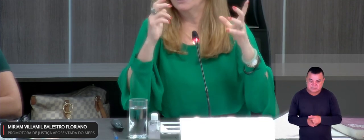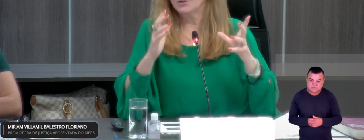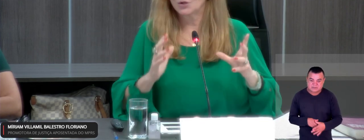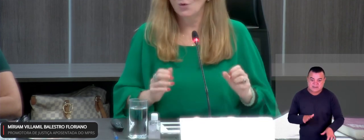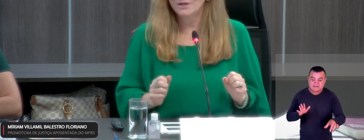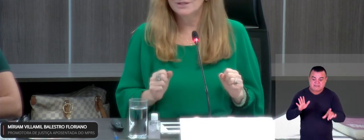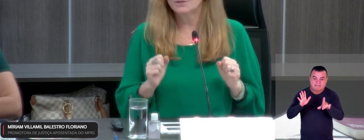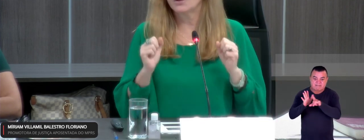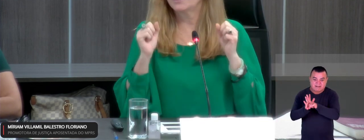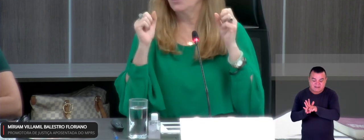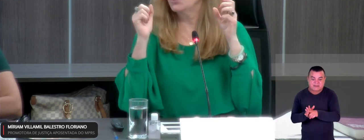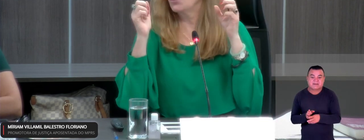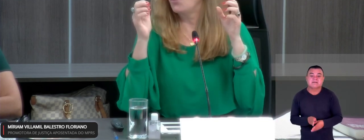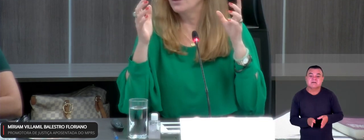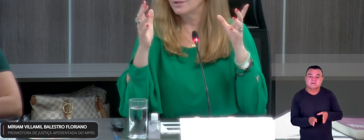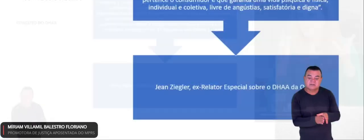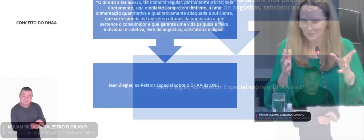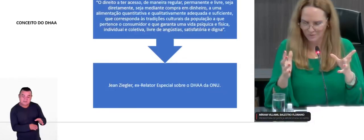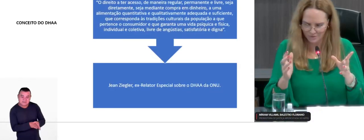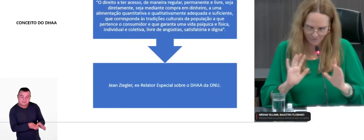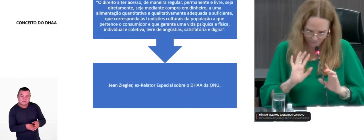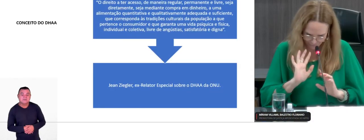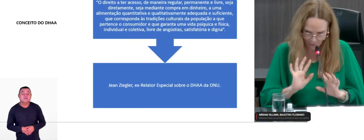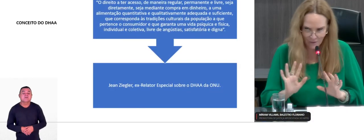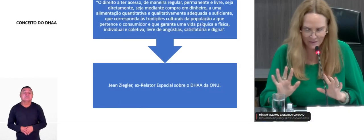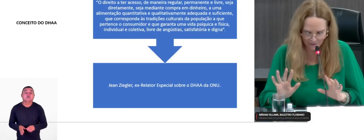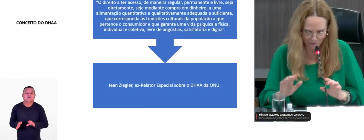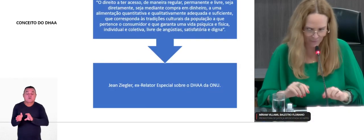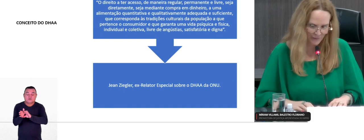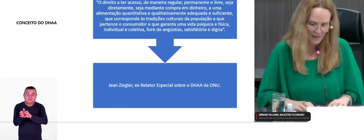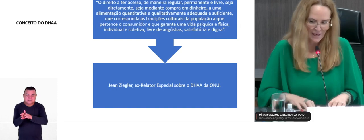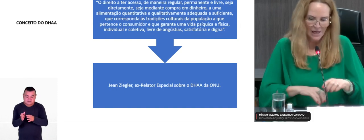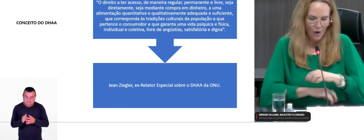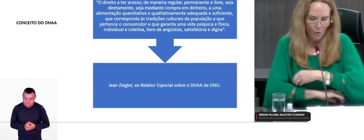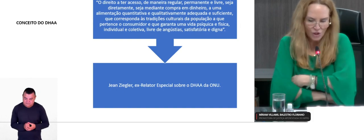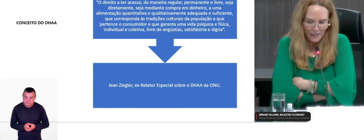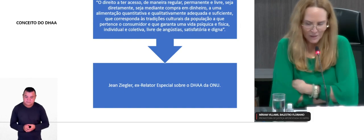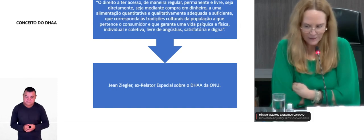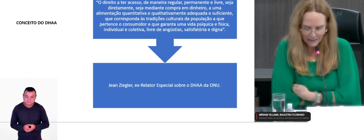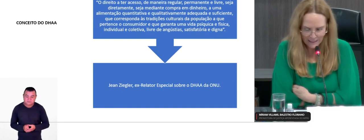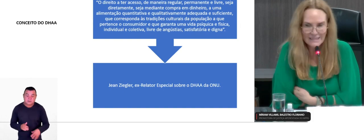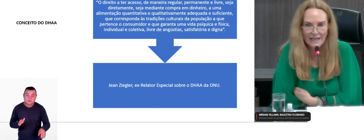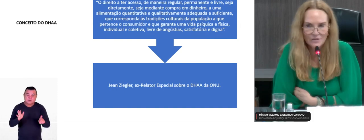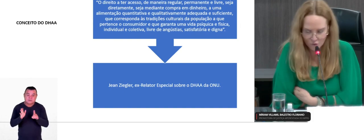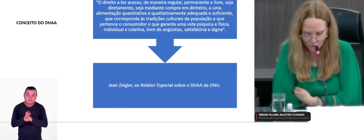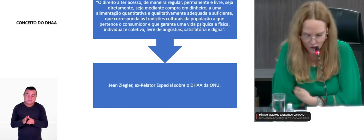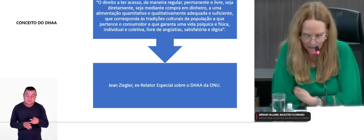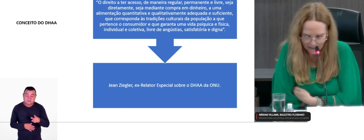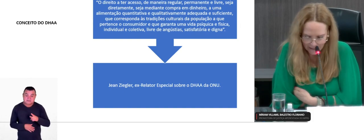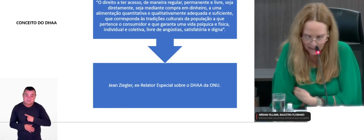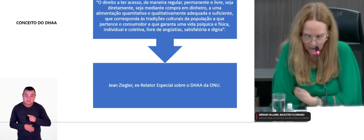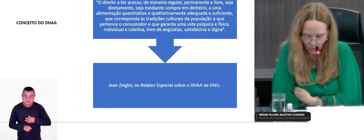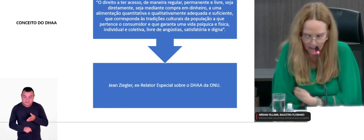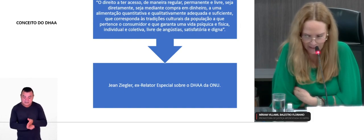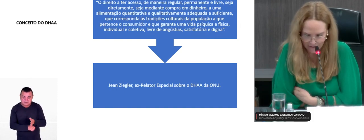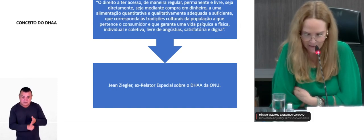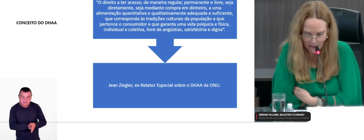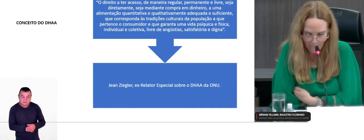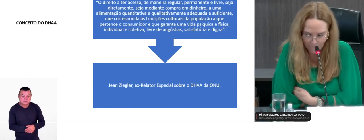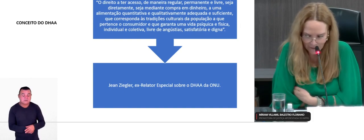orientações nós temos conceitos Vamos andando o direito a ter acesso de maneira